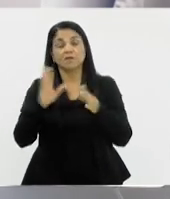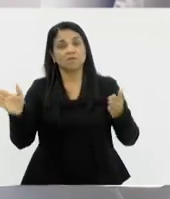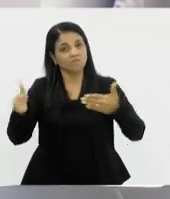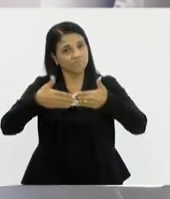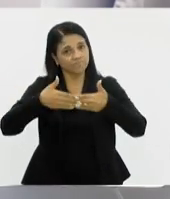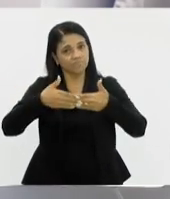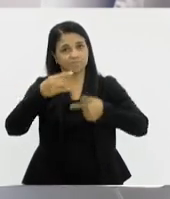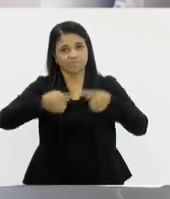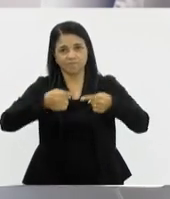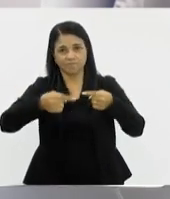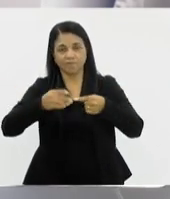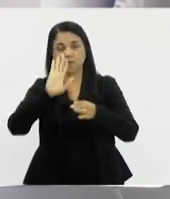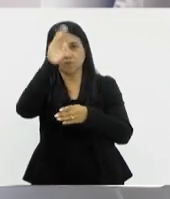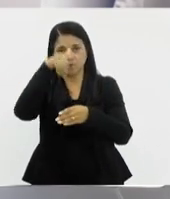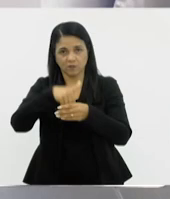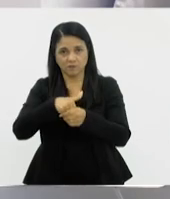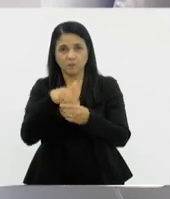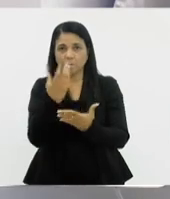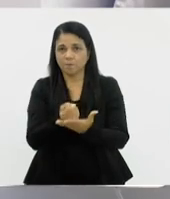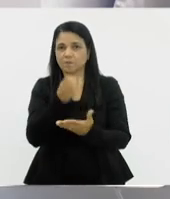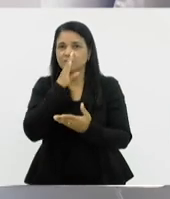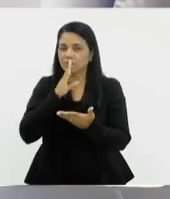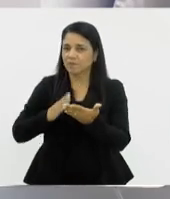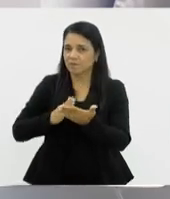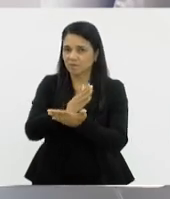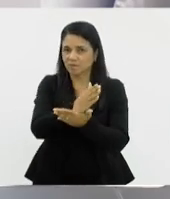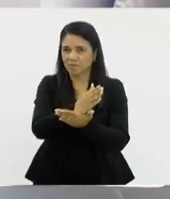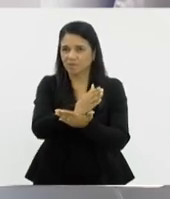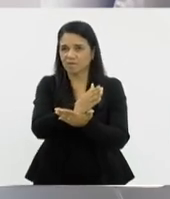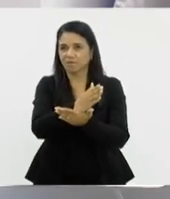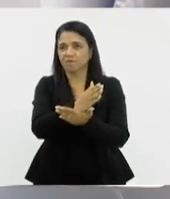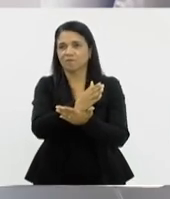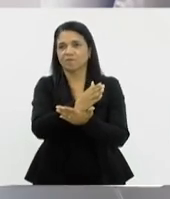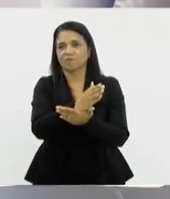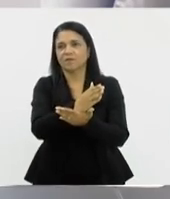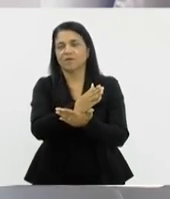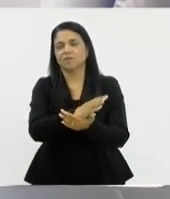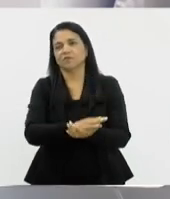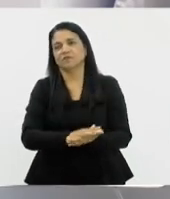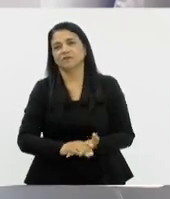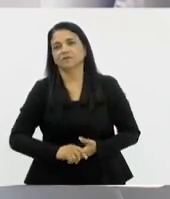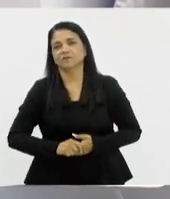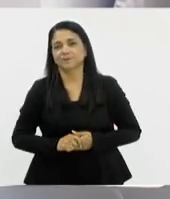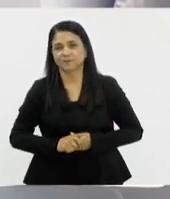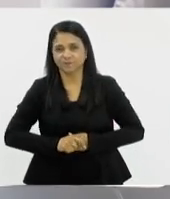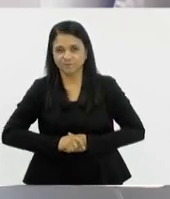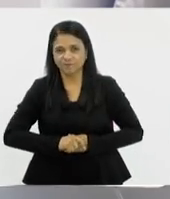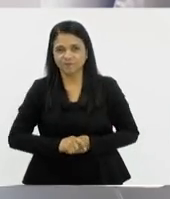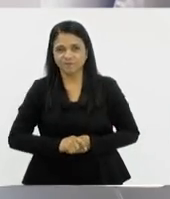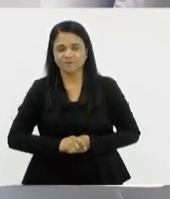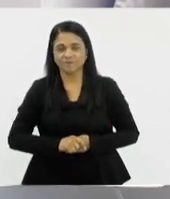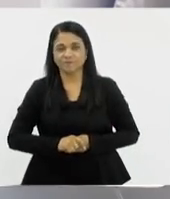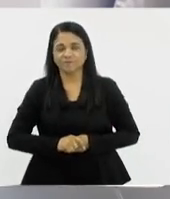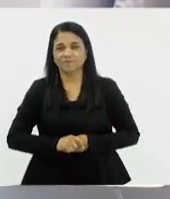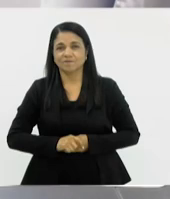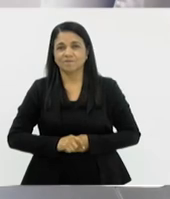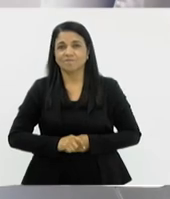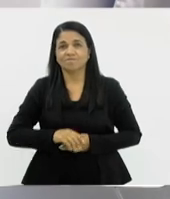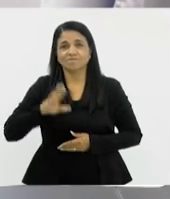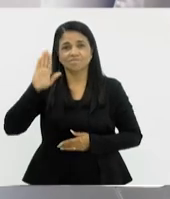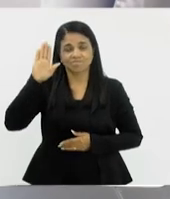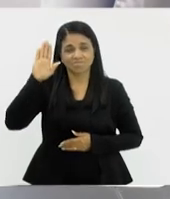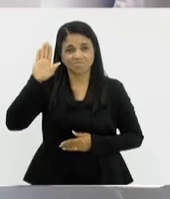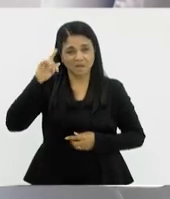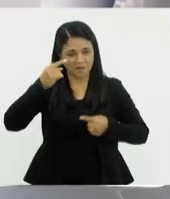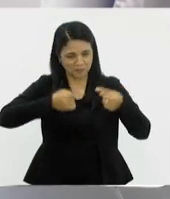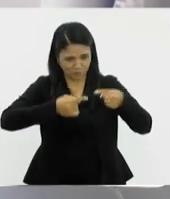discussão. Em votação... Senhores que aprovam, permaneçam como estão. Aprovado. Deixar a polêmica